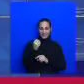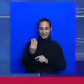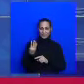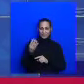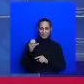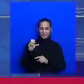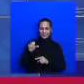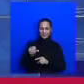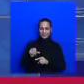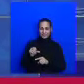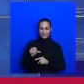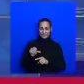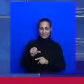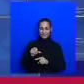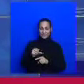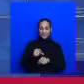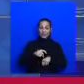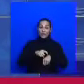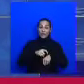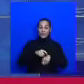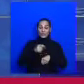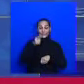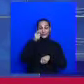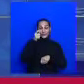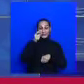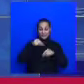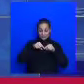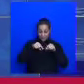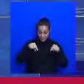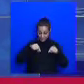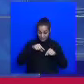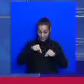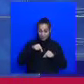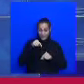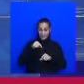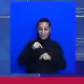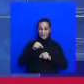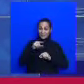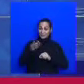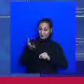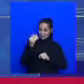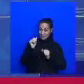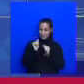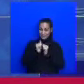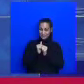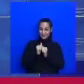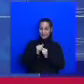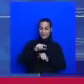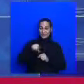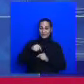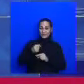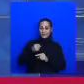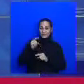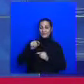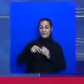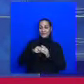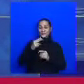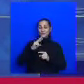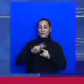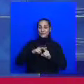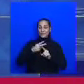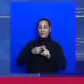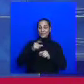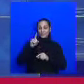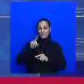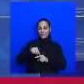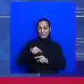Laranja número 49. Hora de conferir as dezenas sorteadas. Vamos lá? Os números sorteados no segundo sorteio